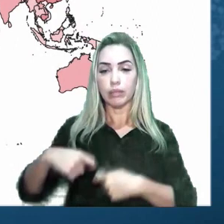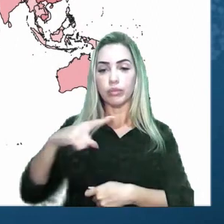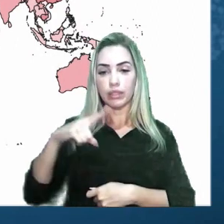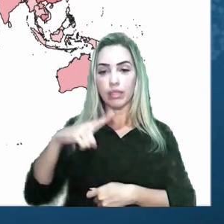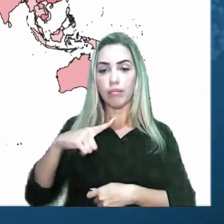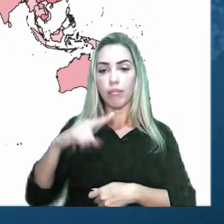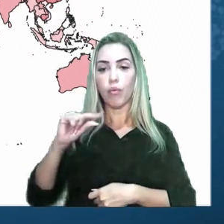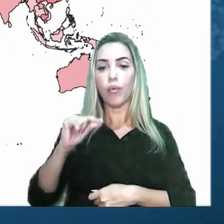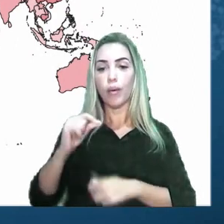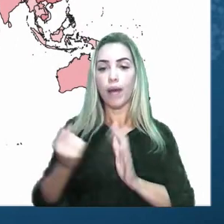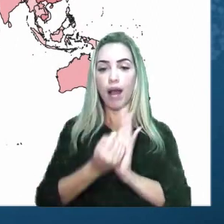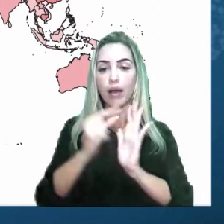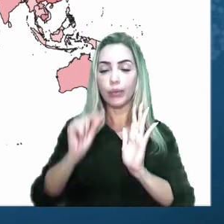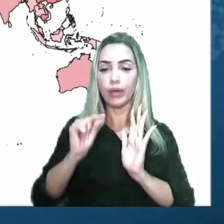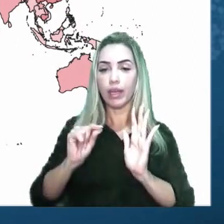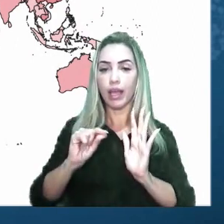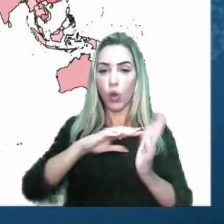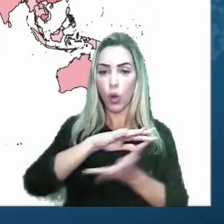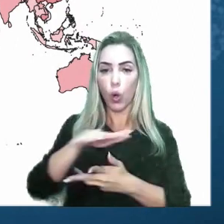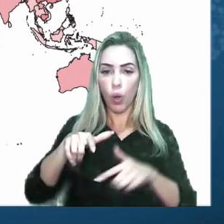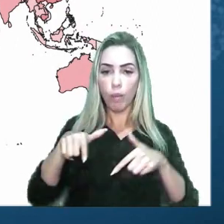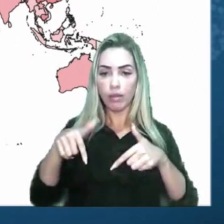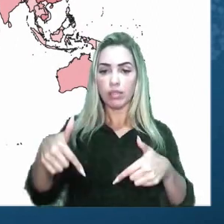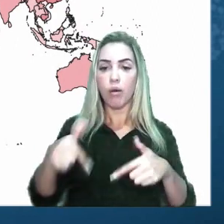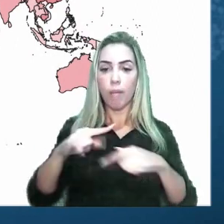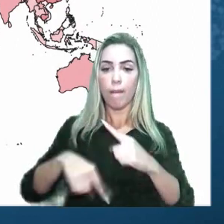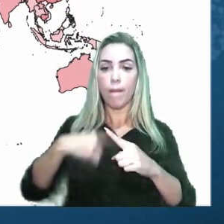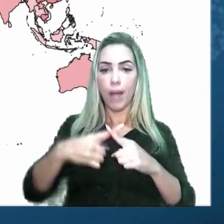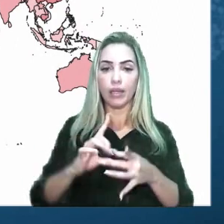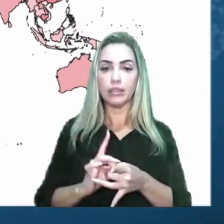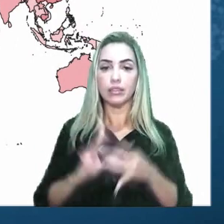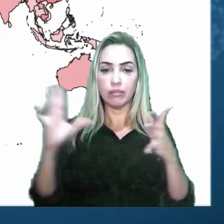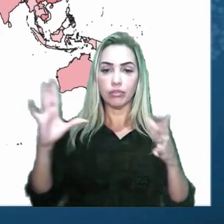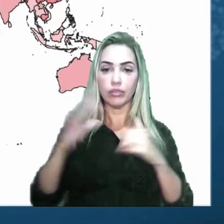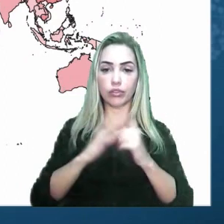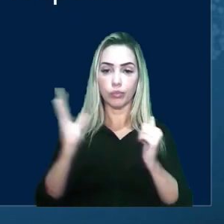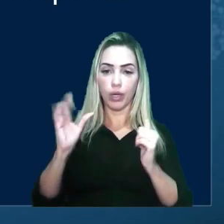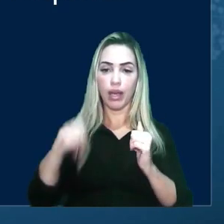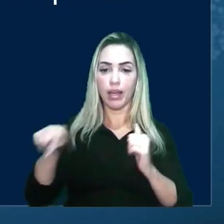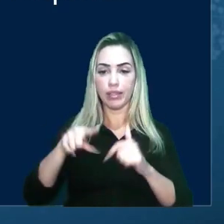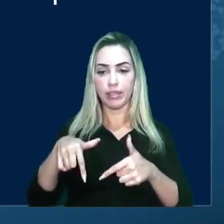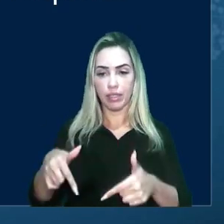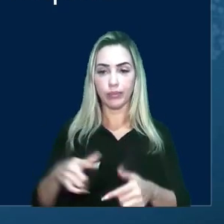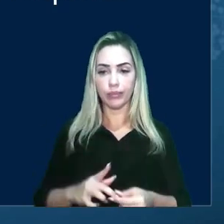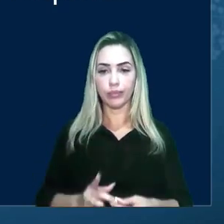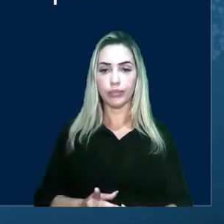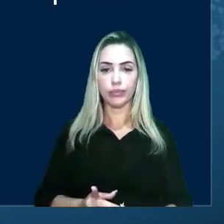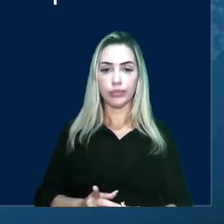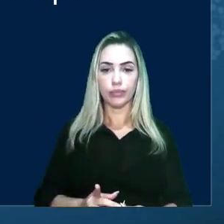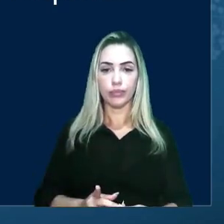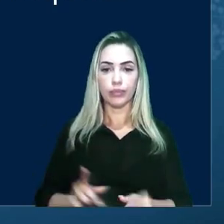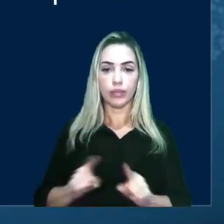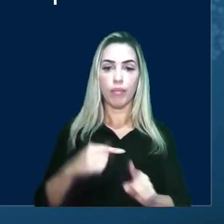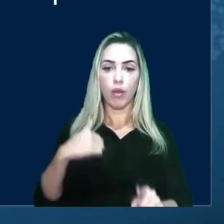embaixo, uma ação globalizada, mas também a desburocratização dessas ações. E eu gostaria de